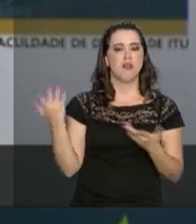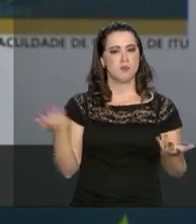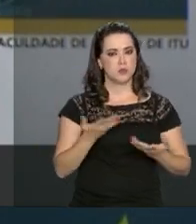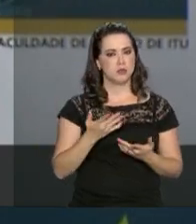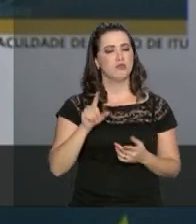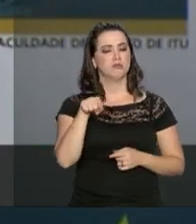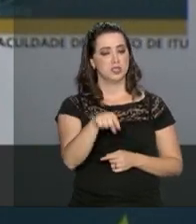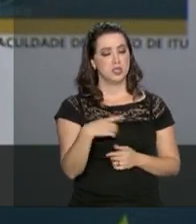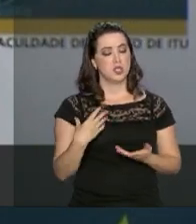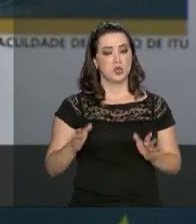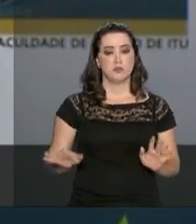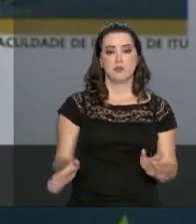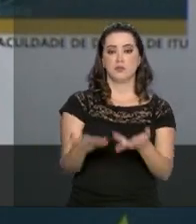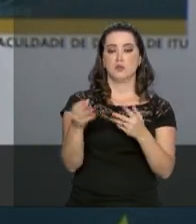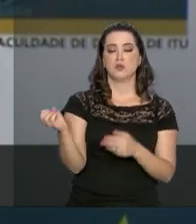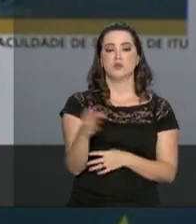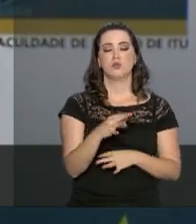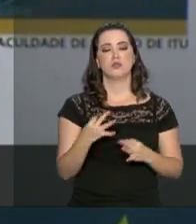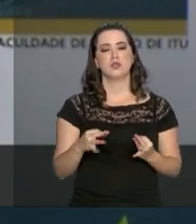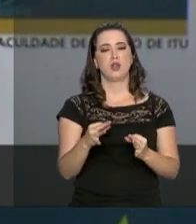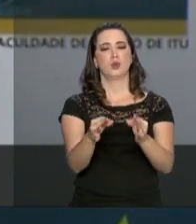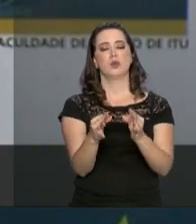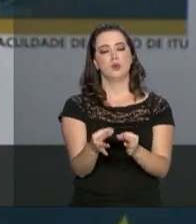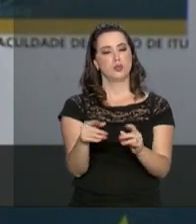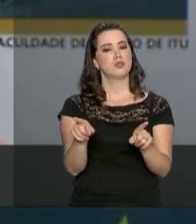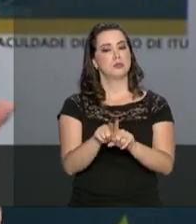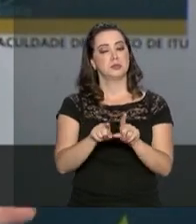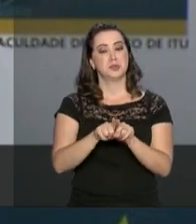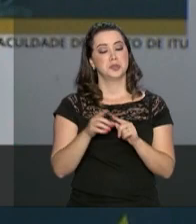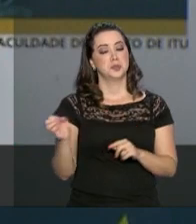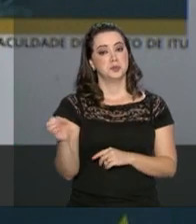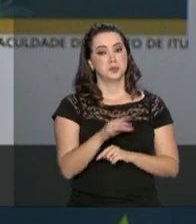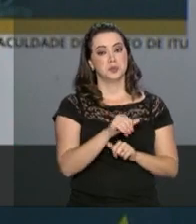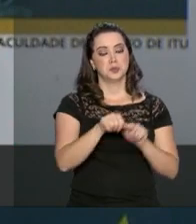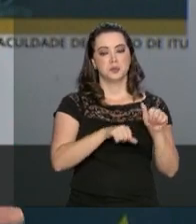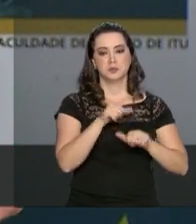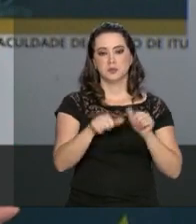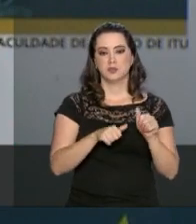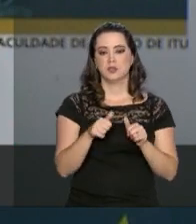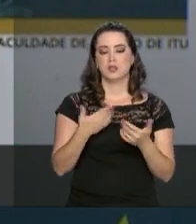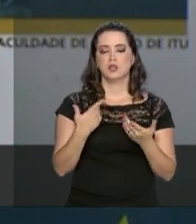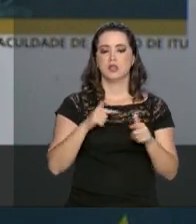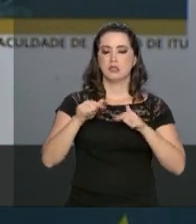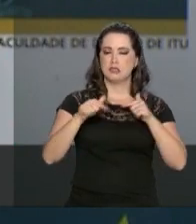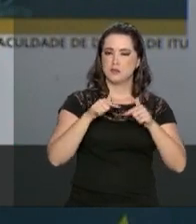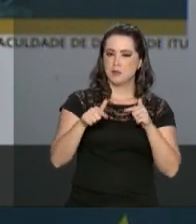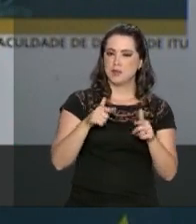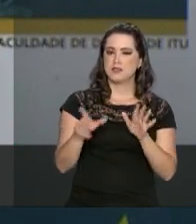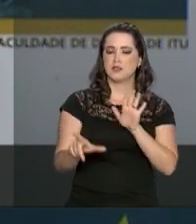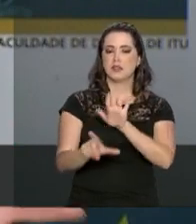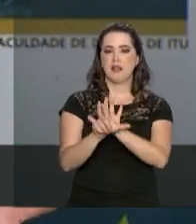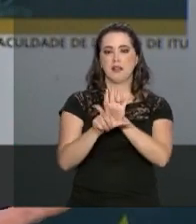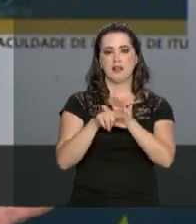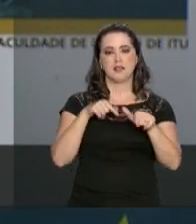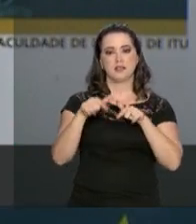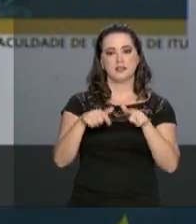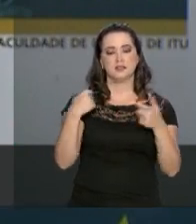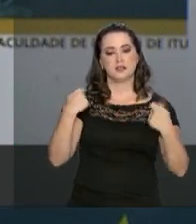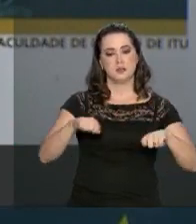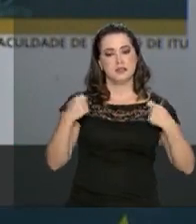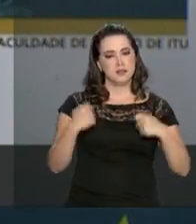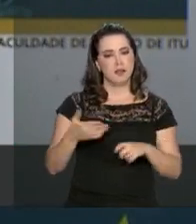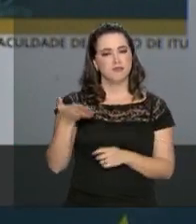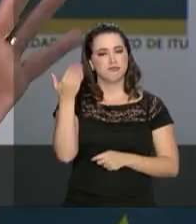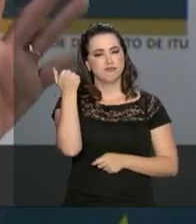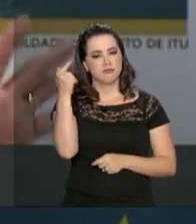Convenhamos, nós promovemos uma modernização, uma reforma trabalhista que se exigia há muito